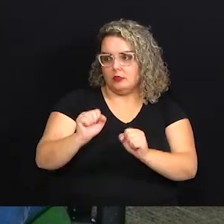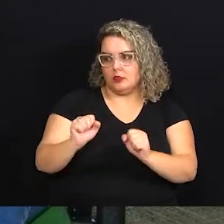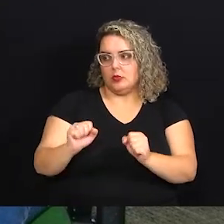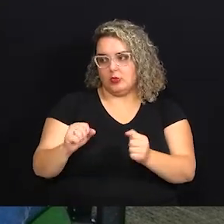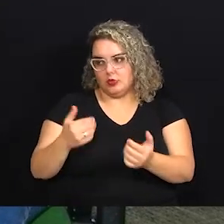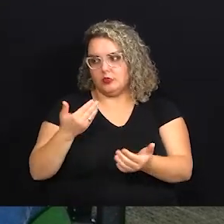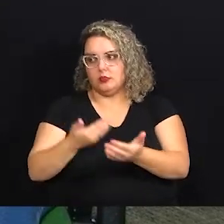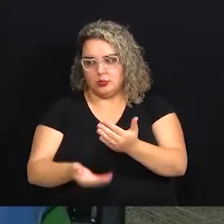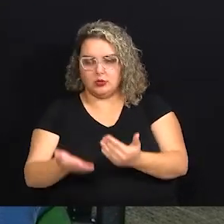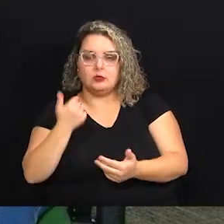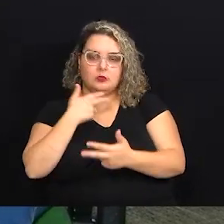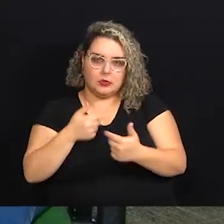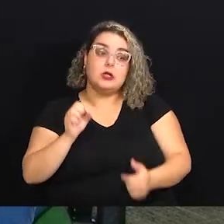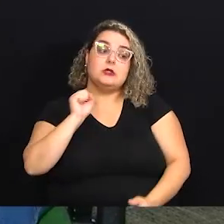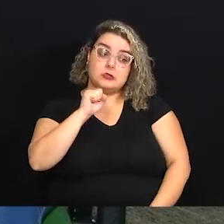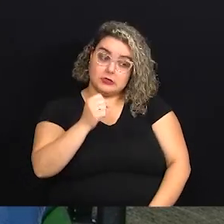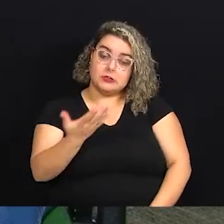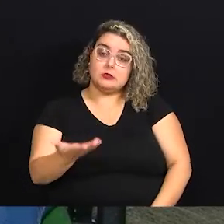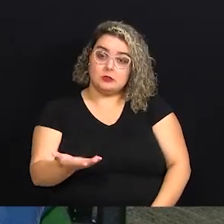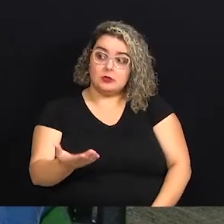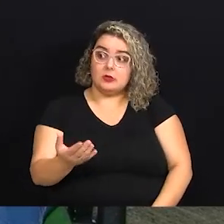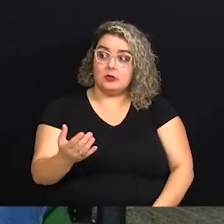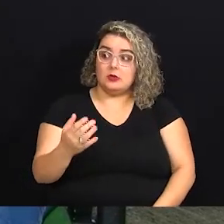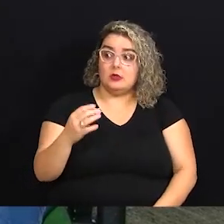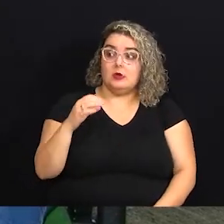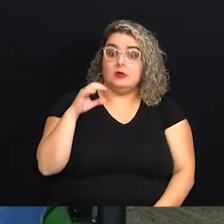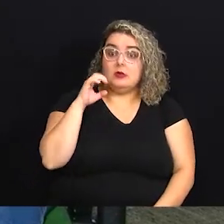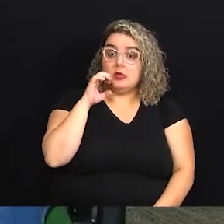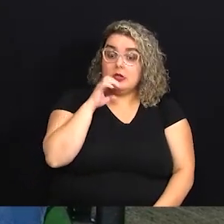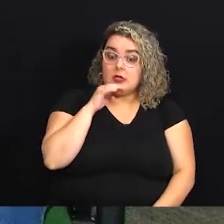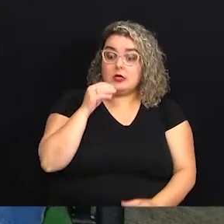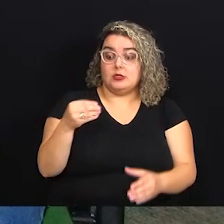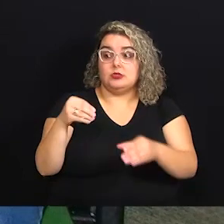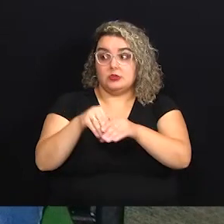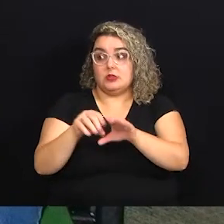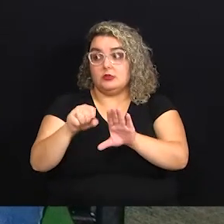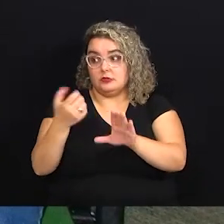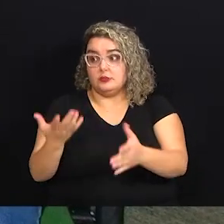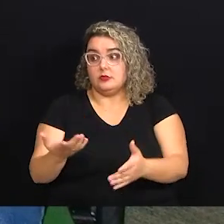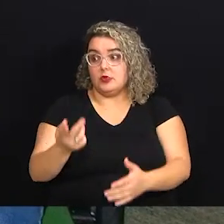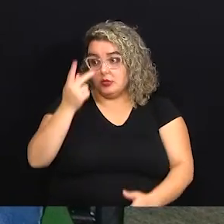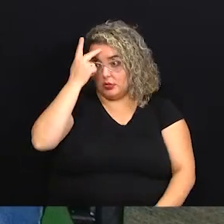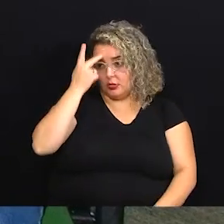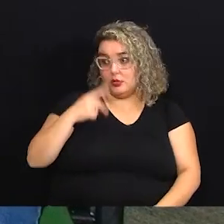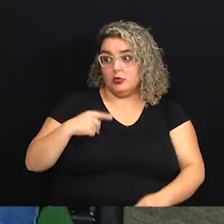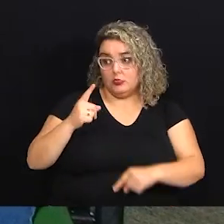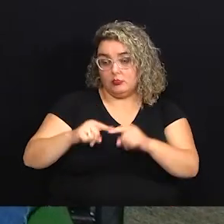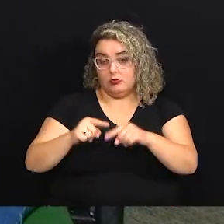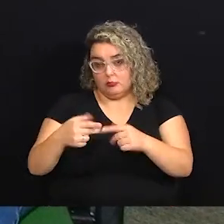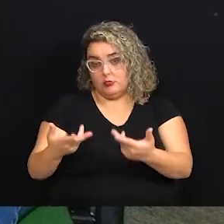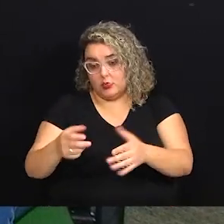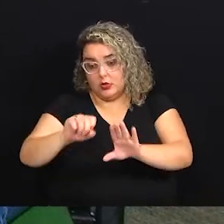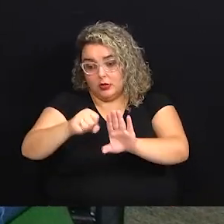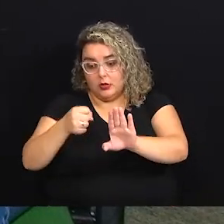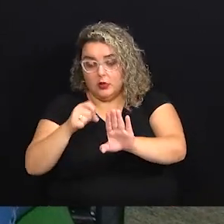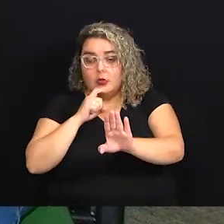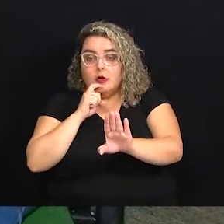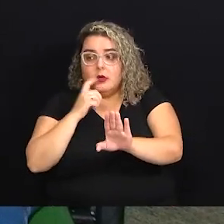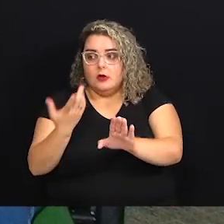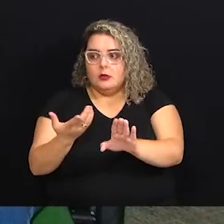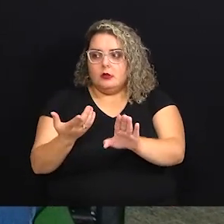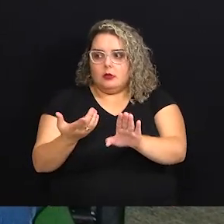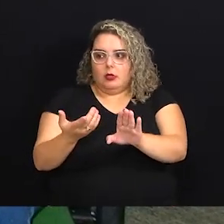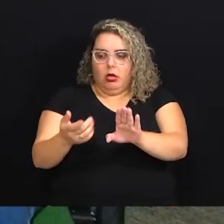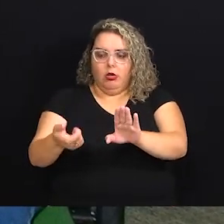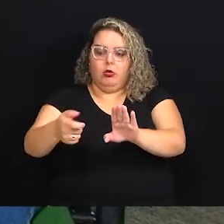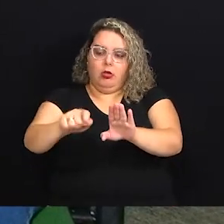Pode até estragar, né? Exatamente, pode ficar muito quente do lado de dentro. Então e o próprio aparelho, né? Porque ele se